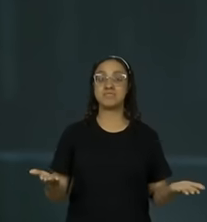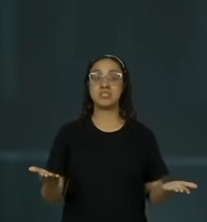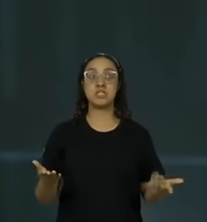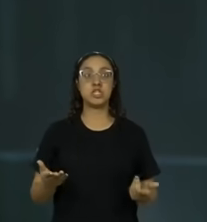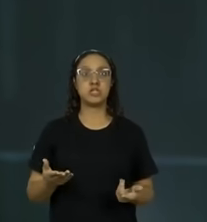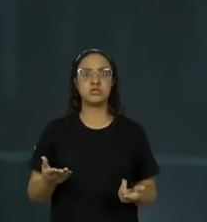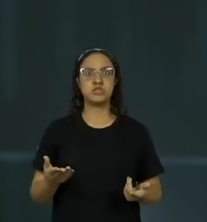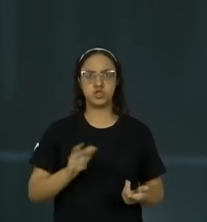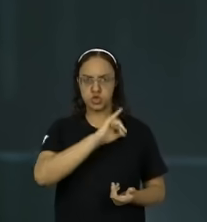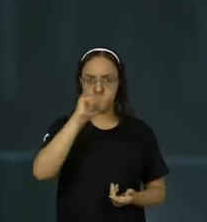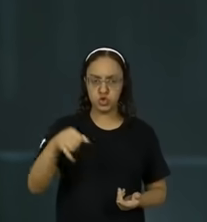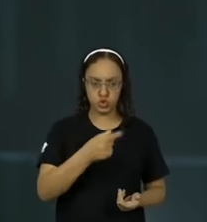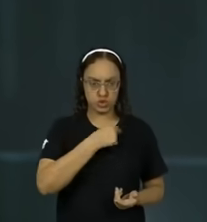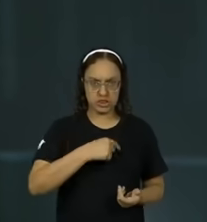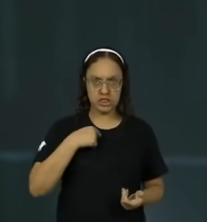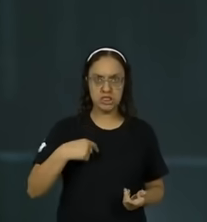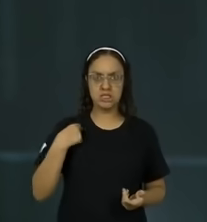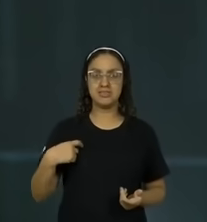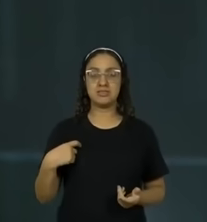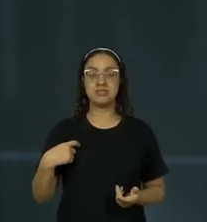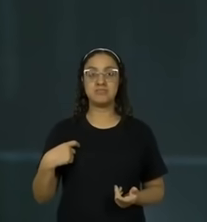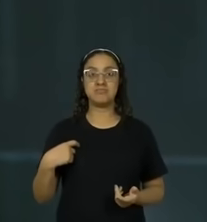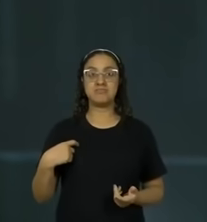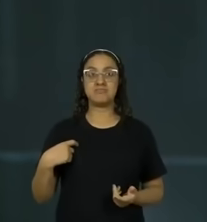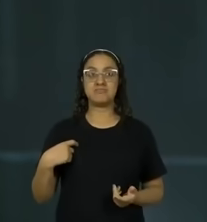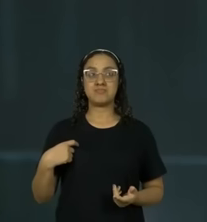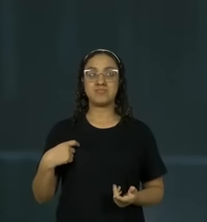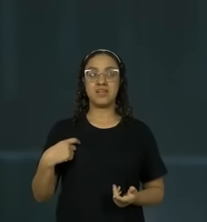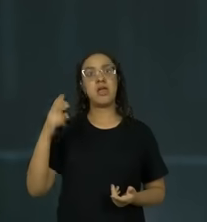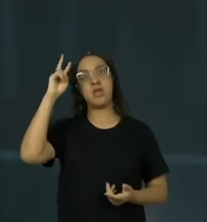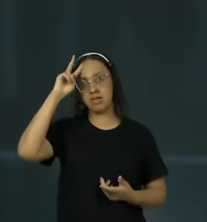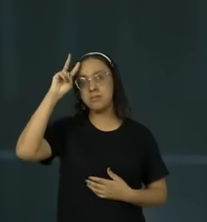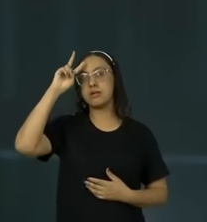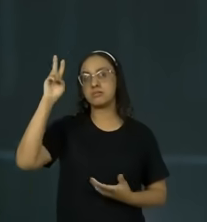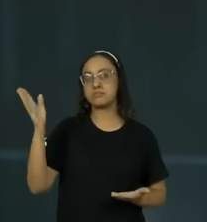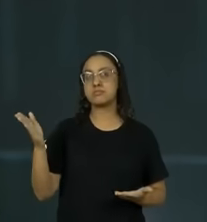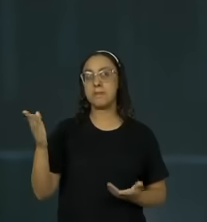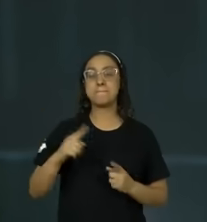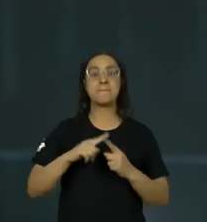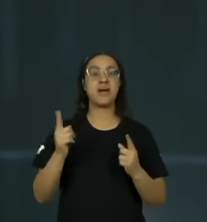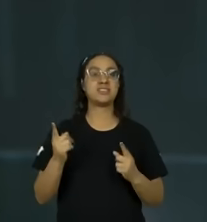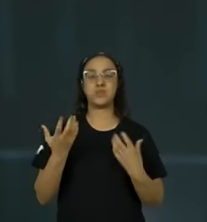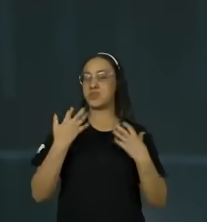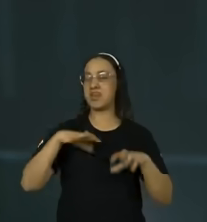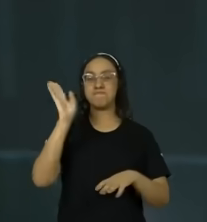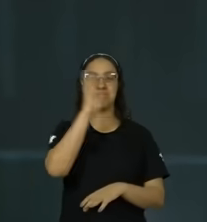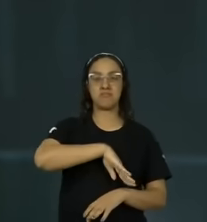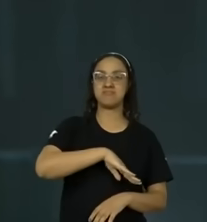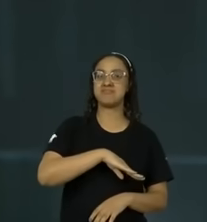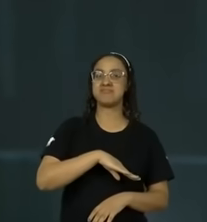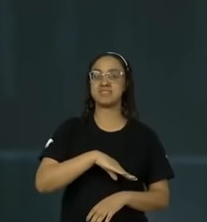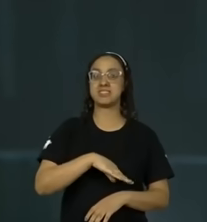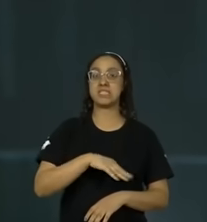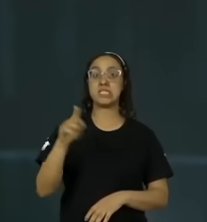elevar-se acima da maldade. Veja, Deus não te chamou para ser igual a todo mundo. E se você quer ser igual a todo mundo, o cristianismo não é